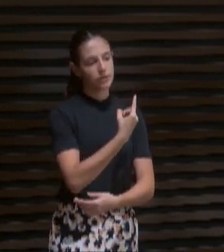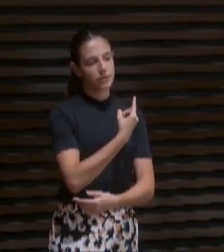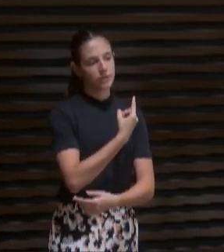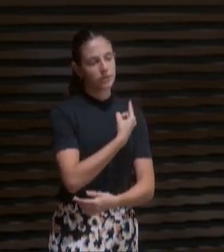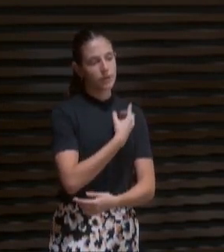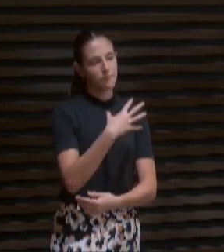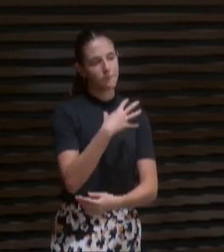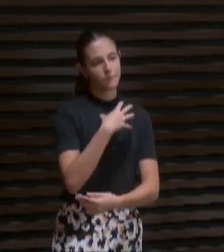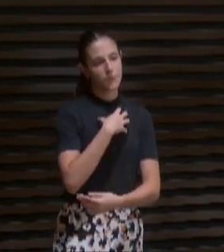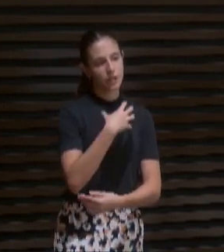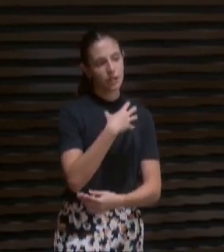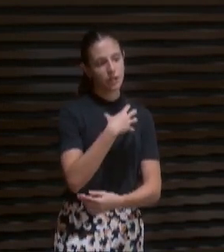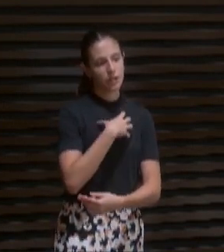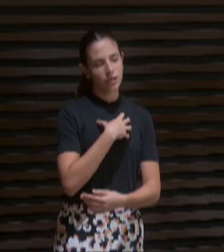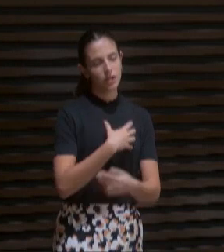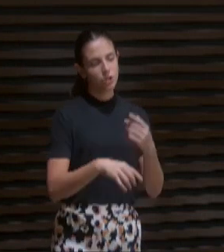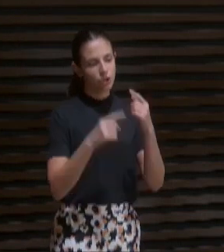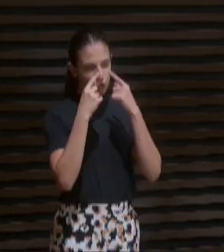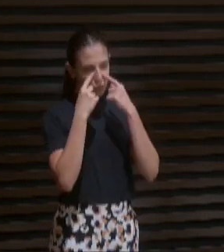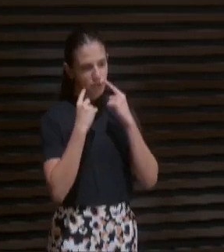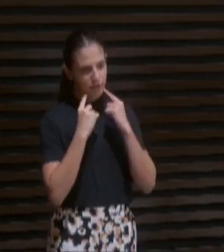maneira de chorar.